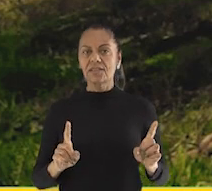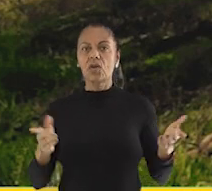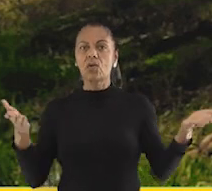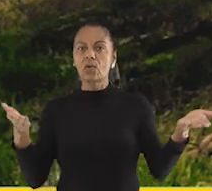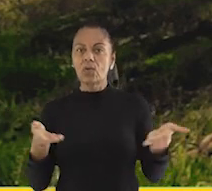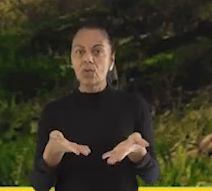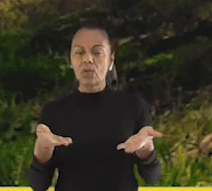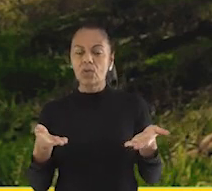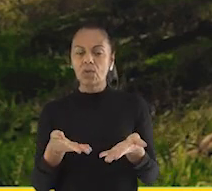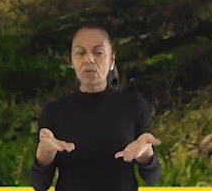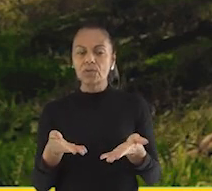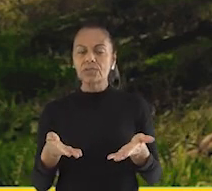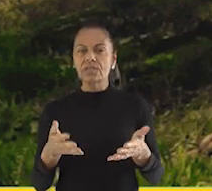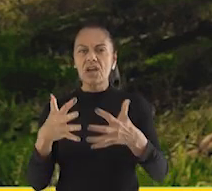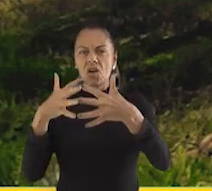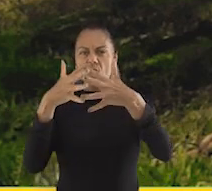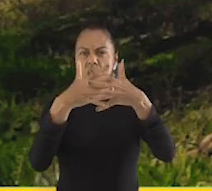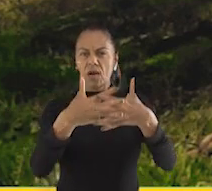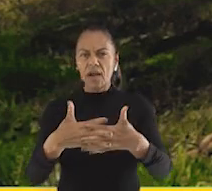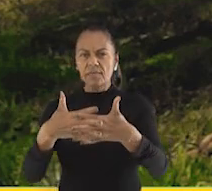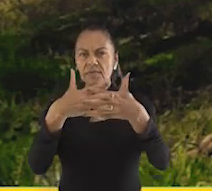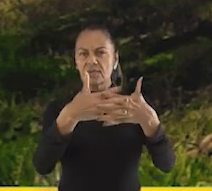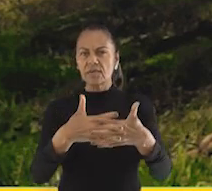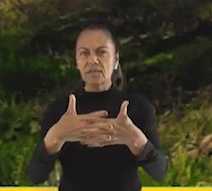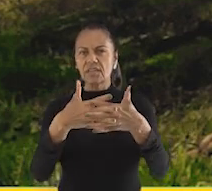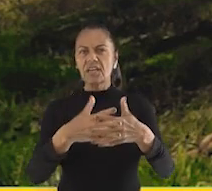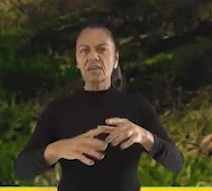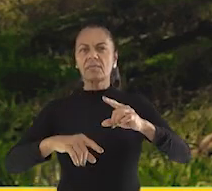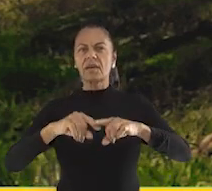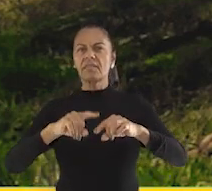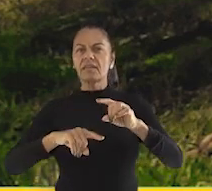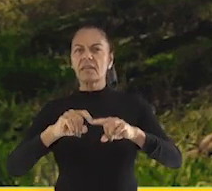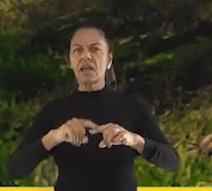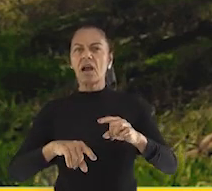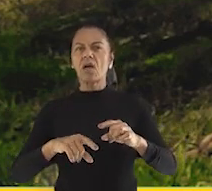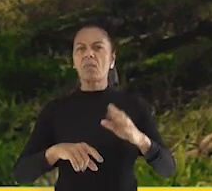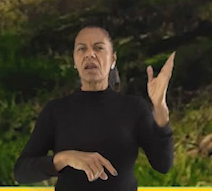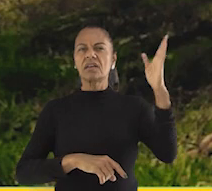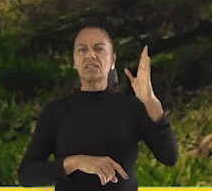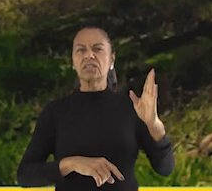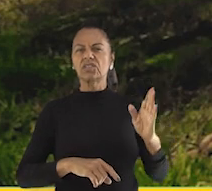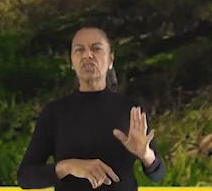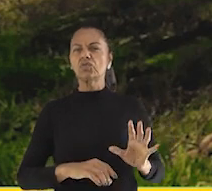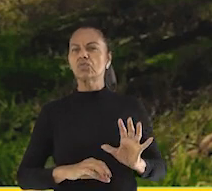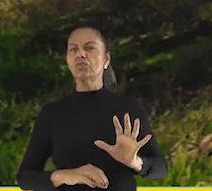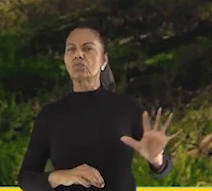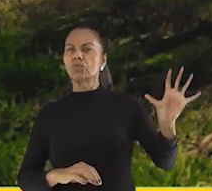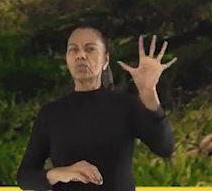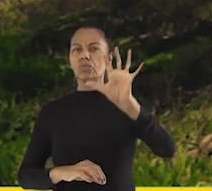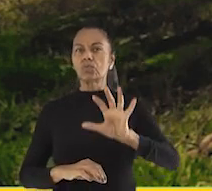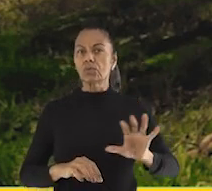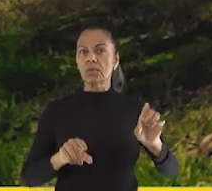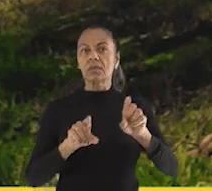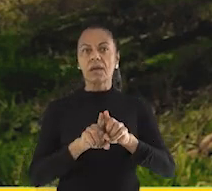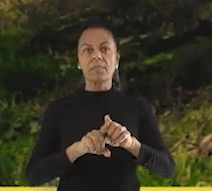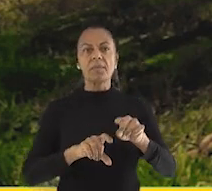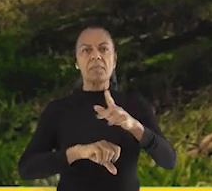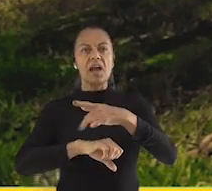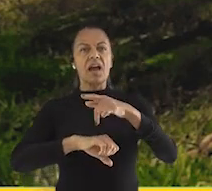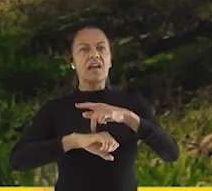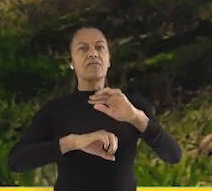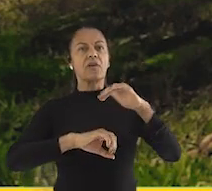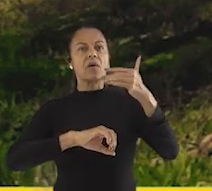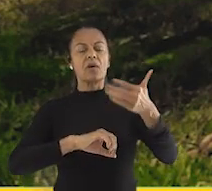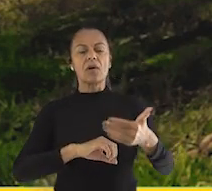Porém, atualmente, um caminhoneiro que vá fazer uma entrega em qualquer lugar do Brasil e até do exterior tem